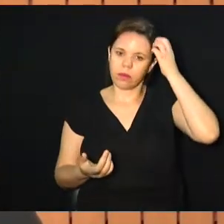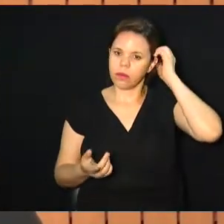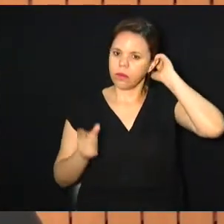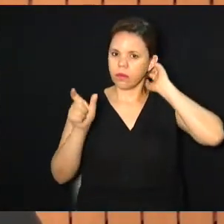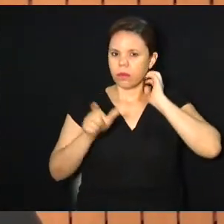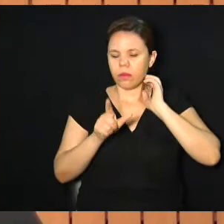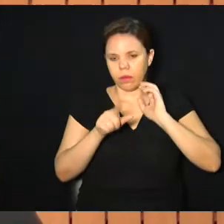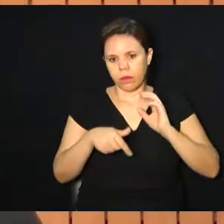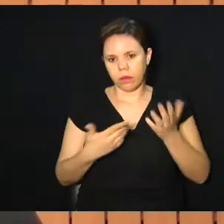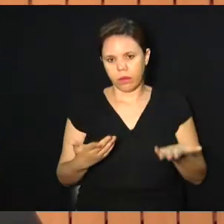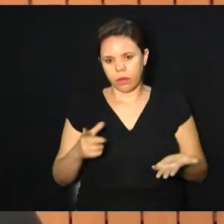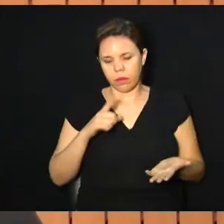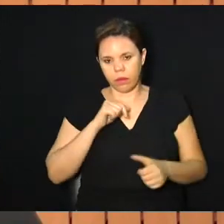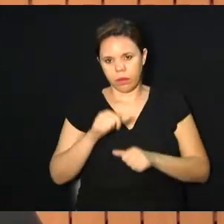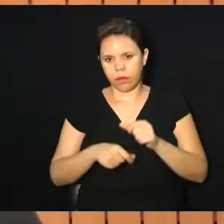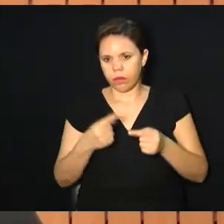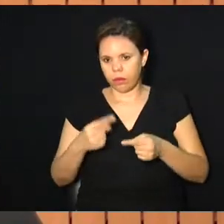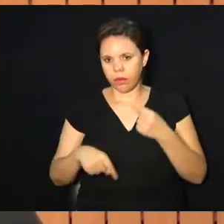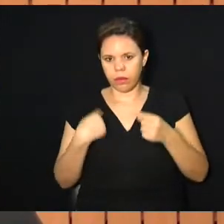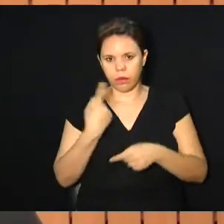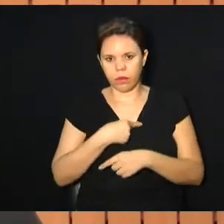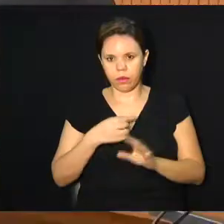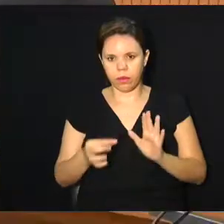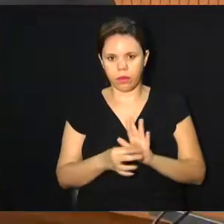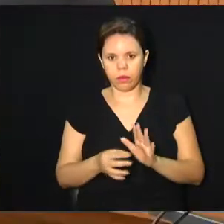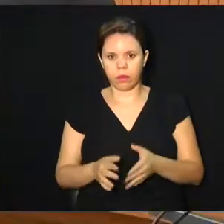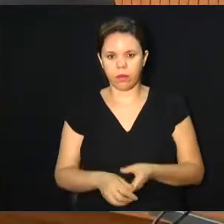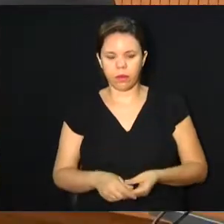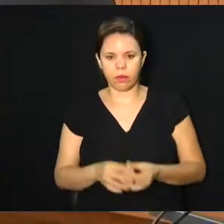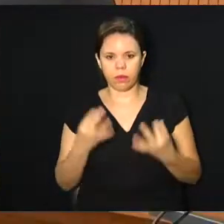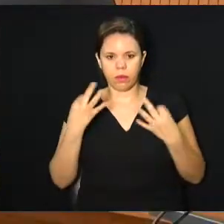torna custo. E aí é incorreto na nossa visão. Sim,